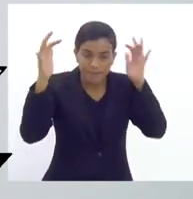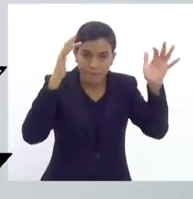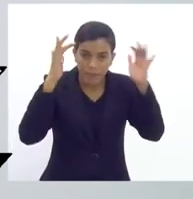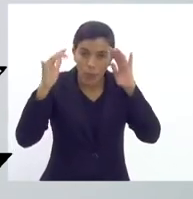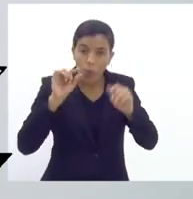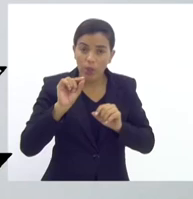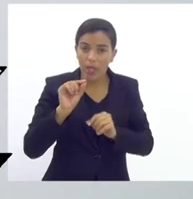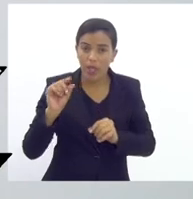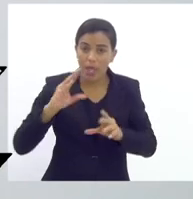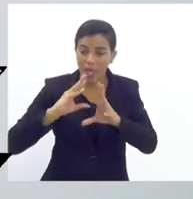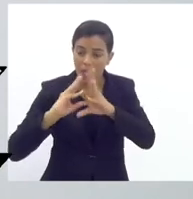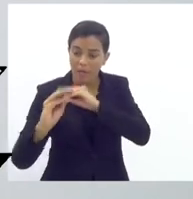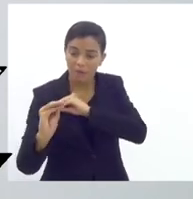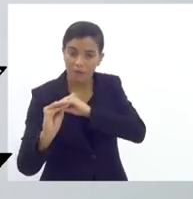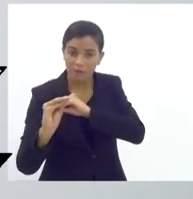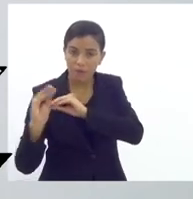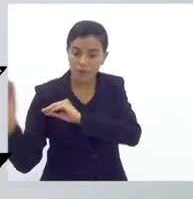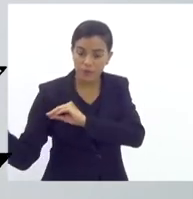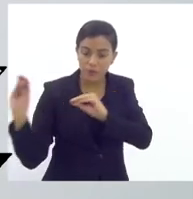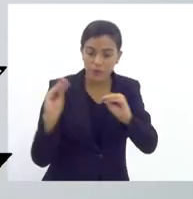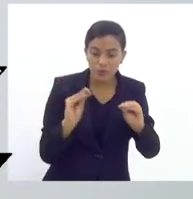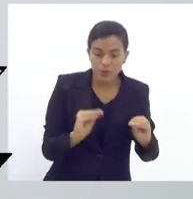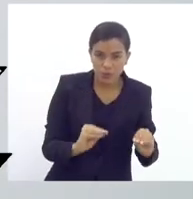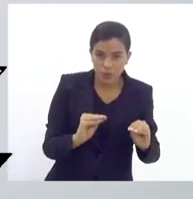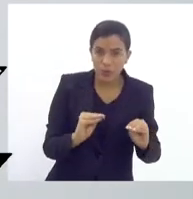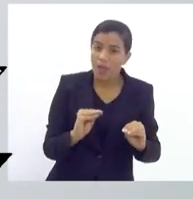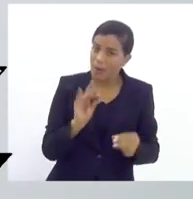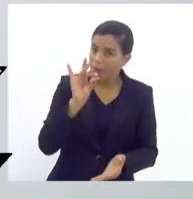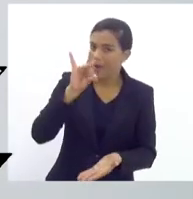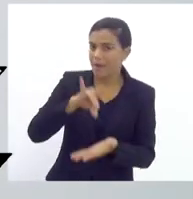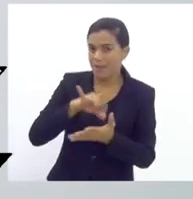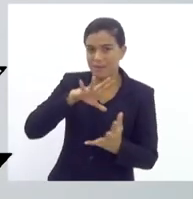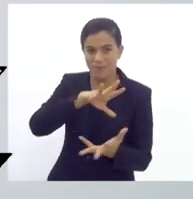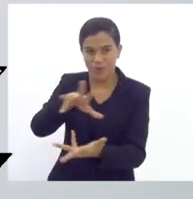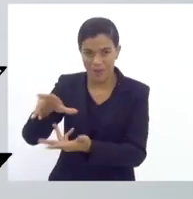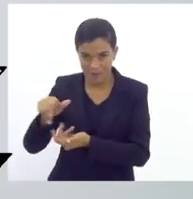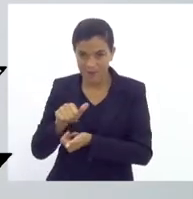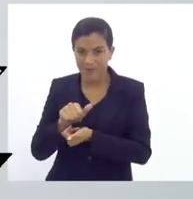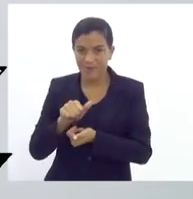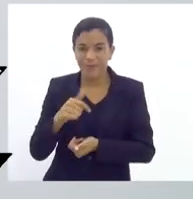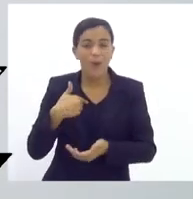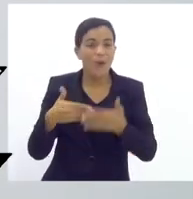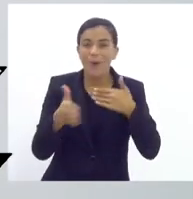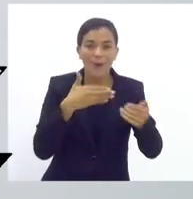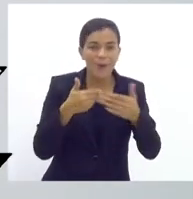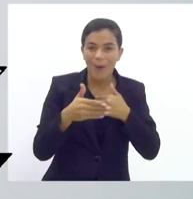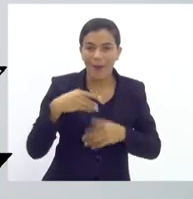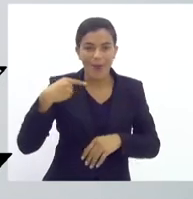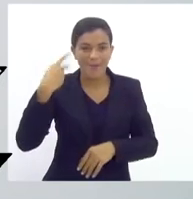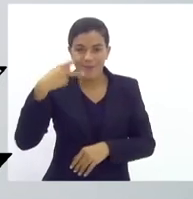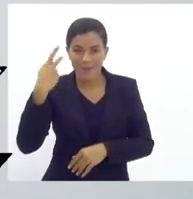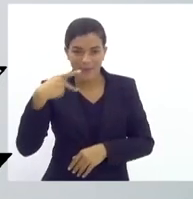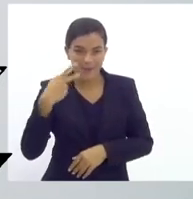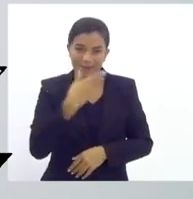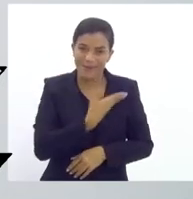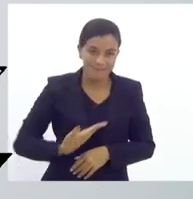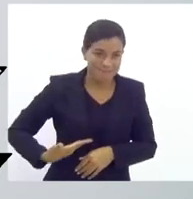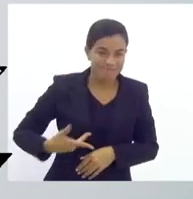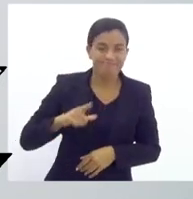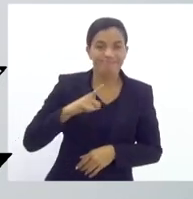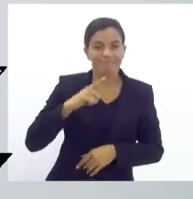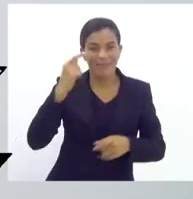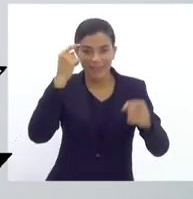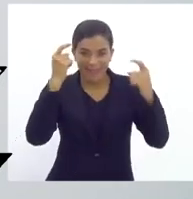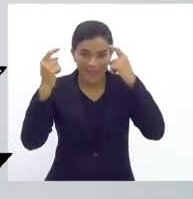Refúgio imigração deslocamentos é uma realidade Mundial então qualquer política pública além